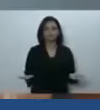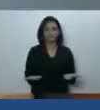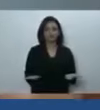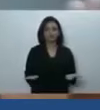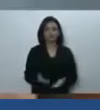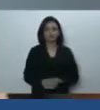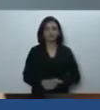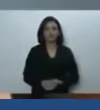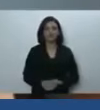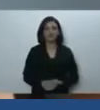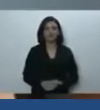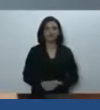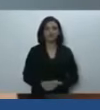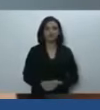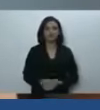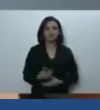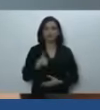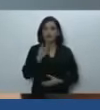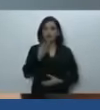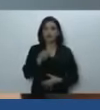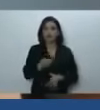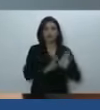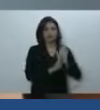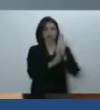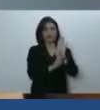acho que falo em nome do tribunal.